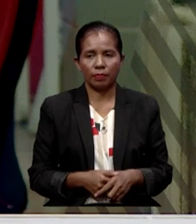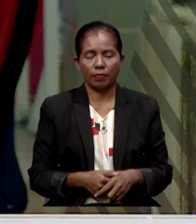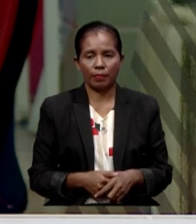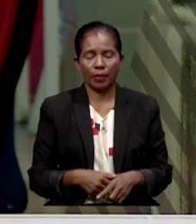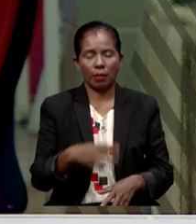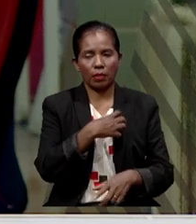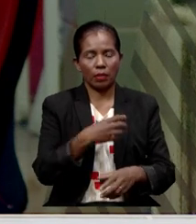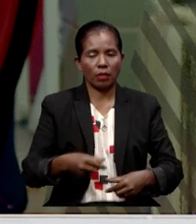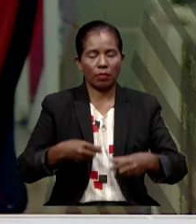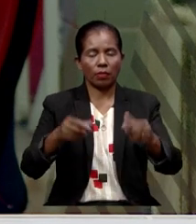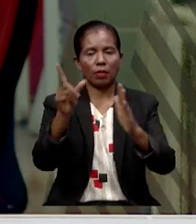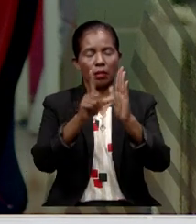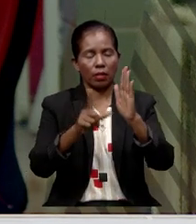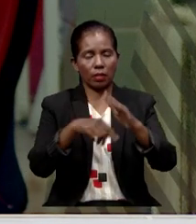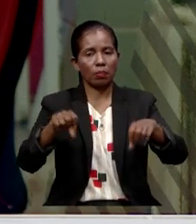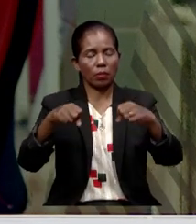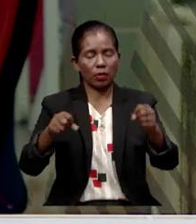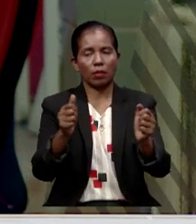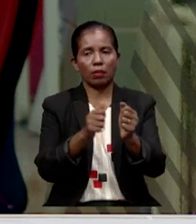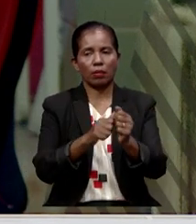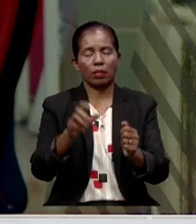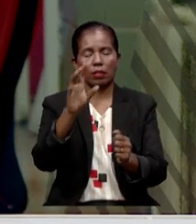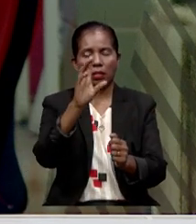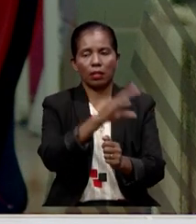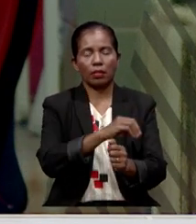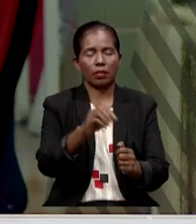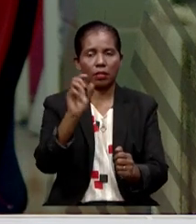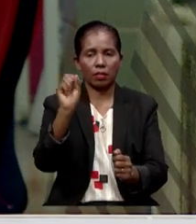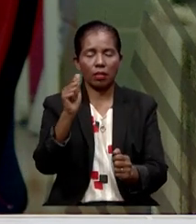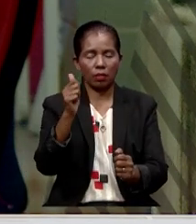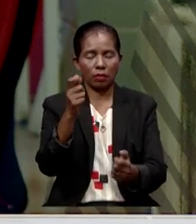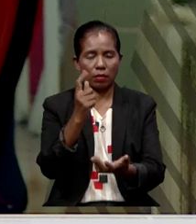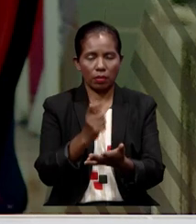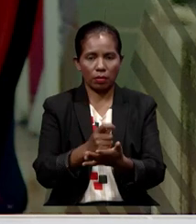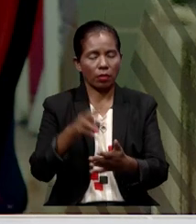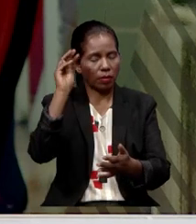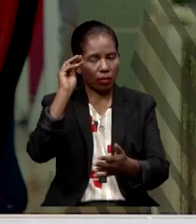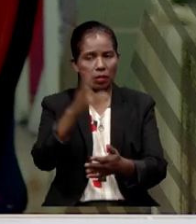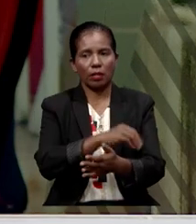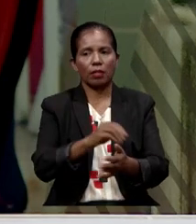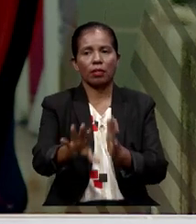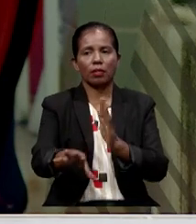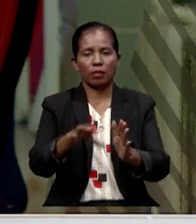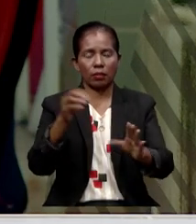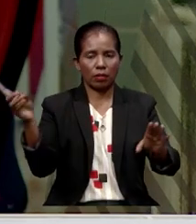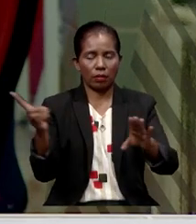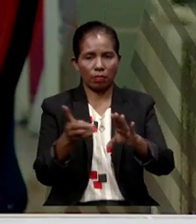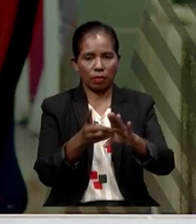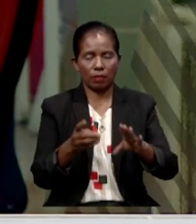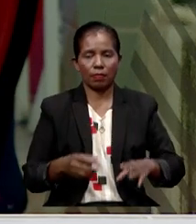Penetela entrega lista motorizada ilegal Rihunsa no Recife, Ministério do Transporte, Telecomunicação ou de Reta